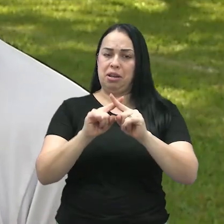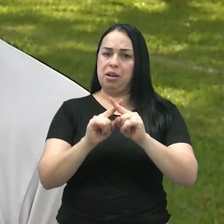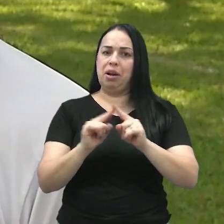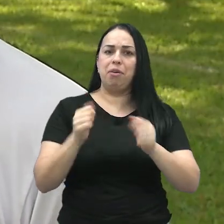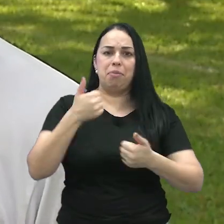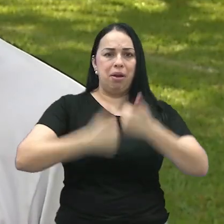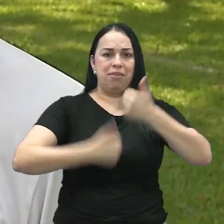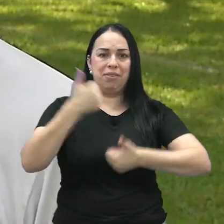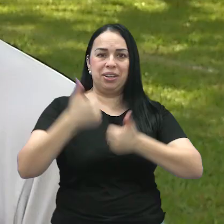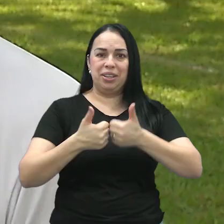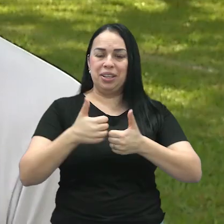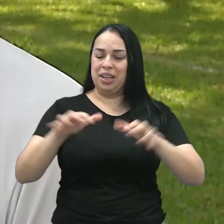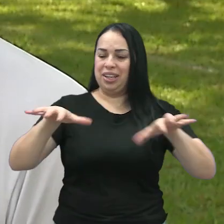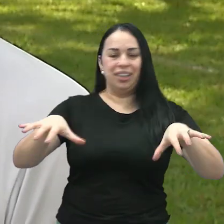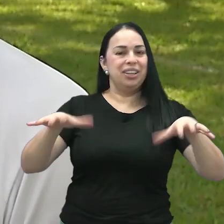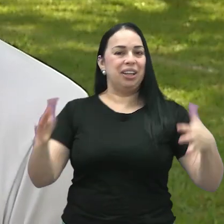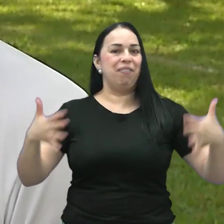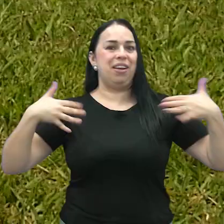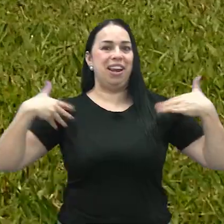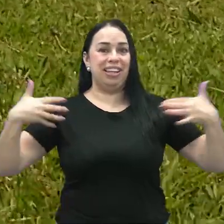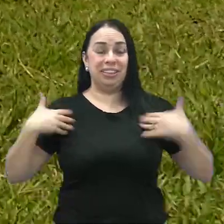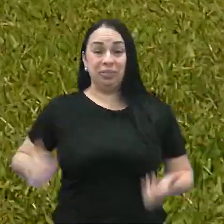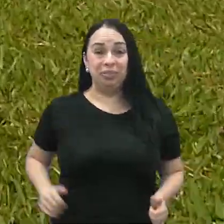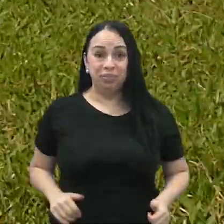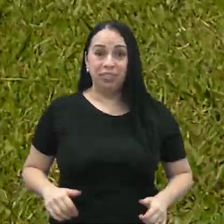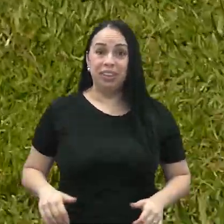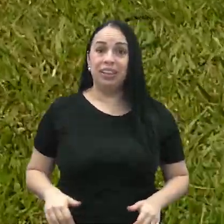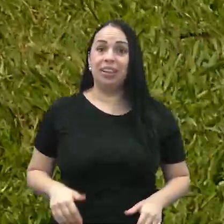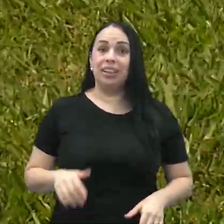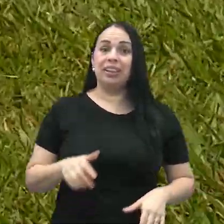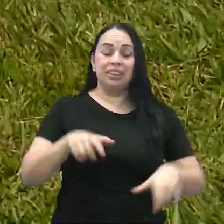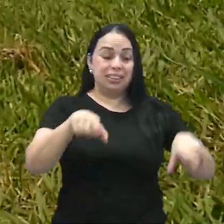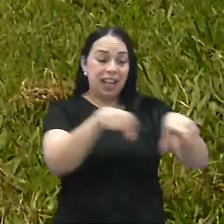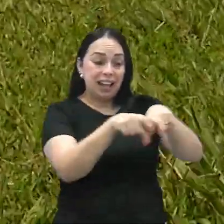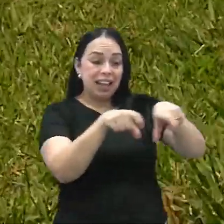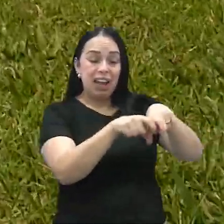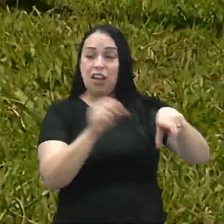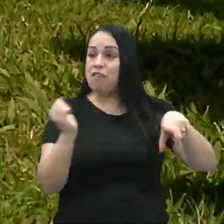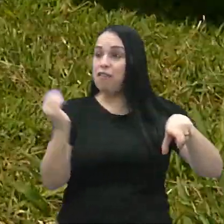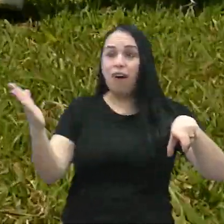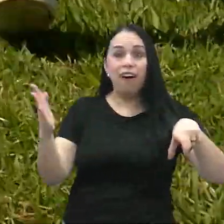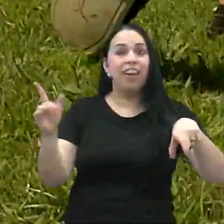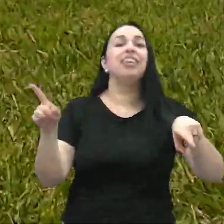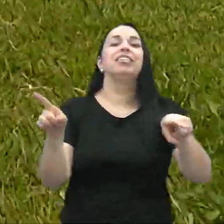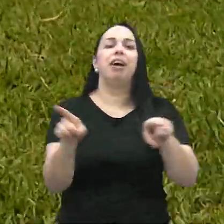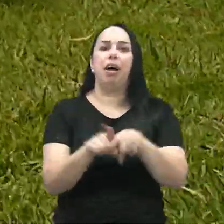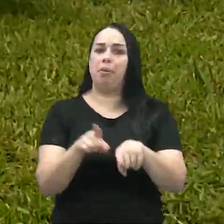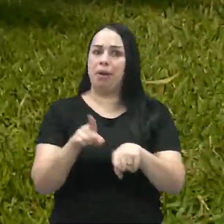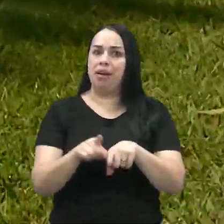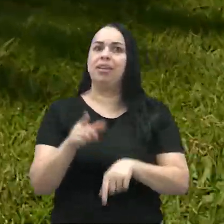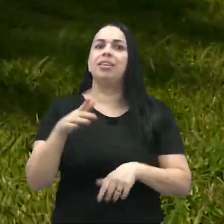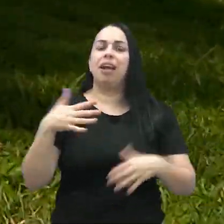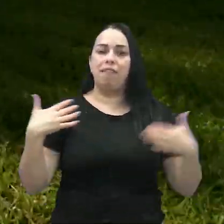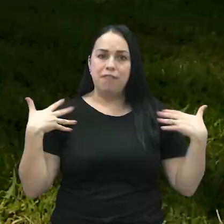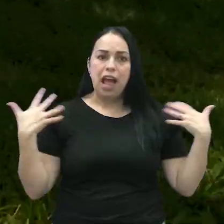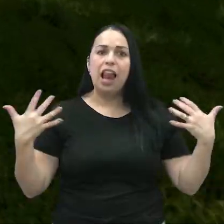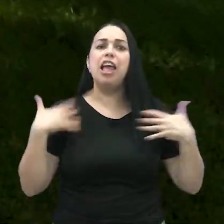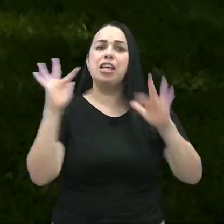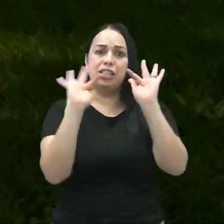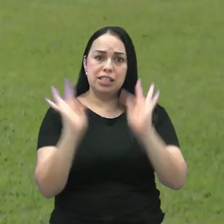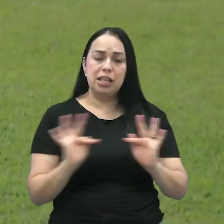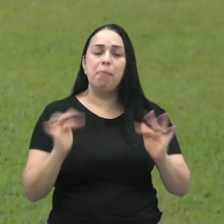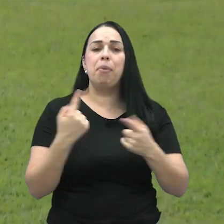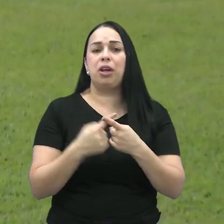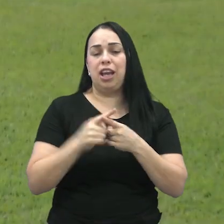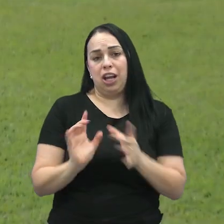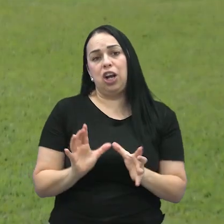futebol que saia todos contentes no final. Dentro ou fora de campo, quem vive o esporte amador de São José está contente com o novo